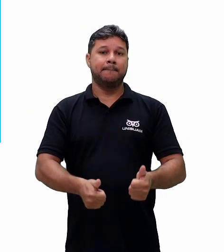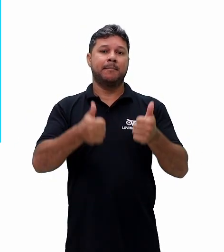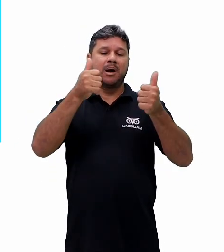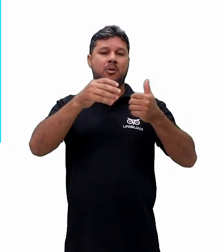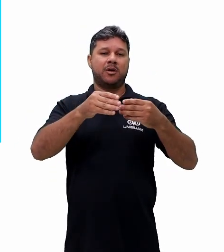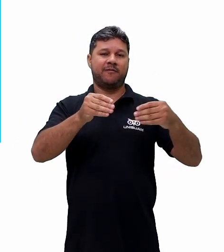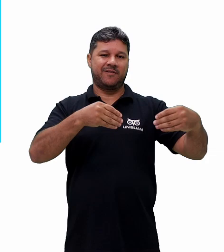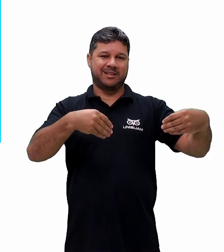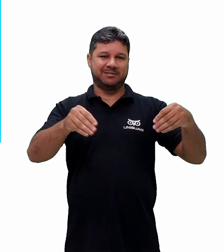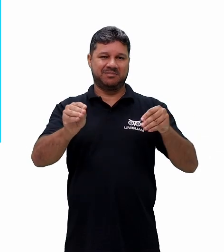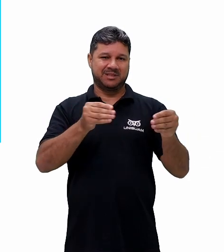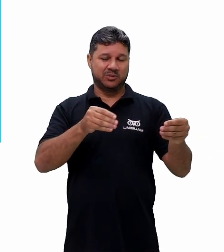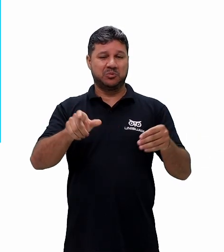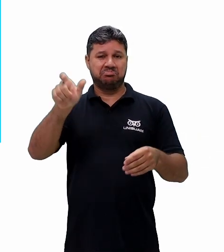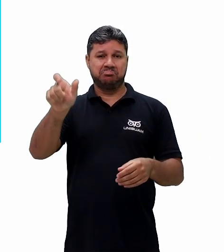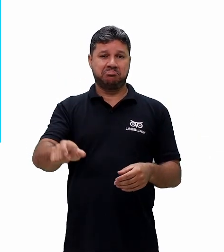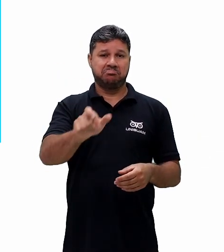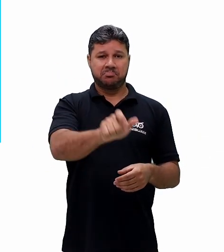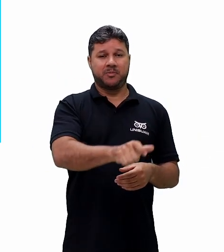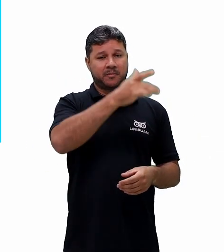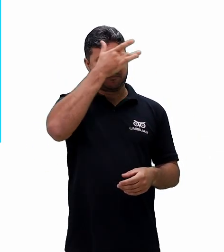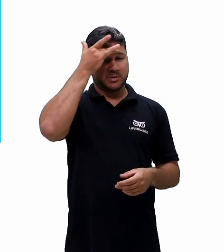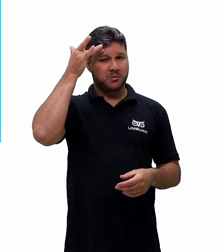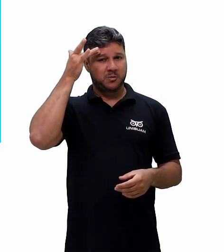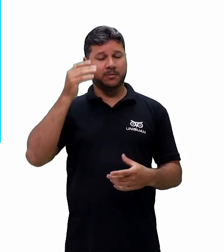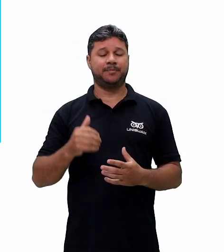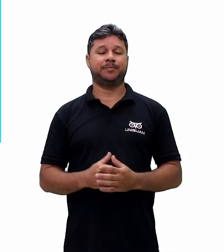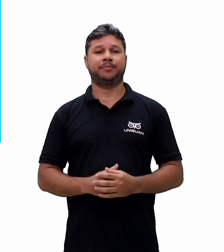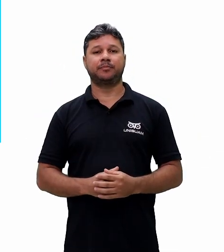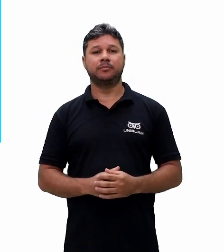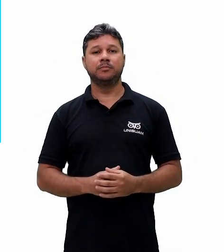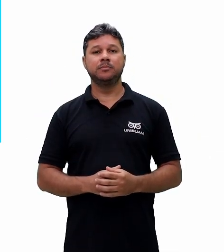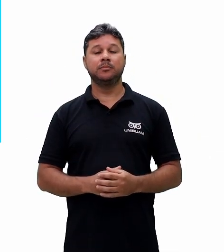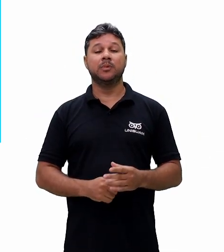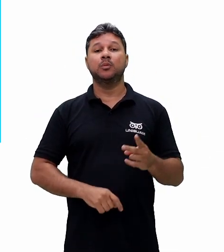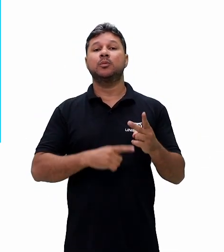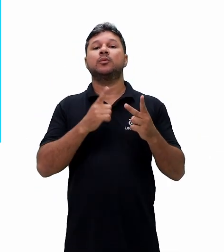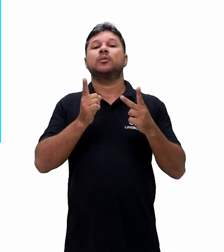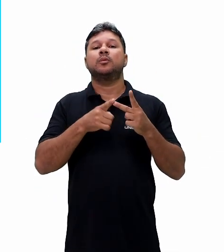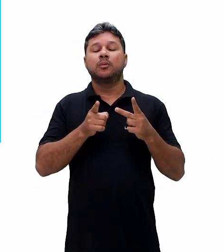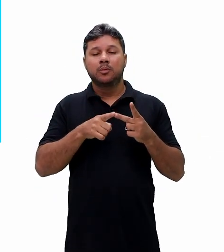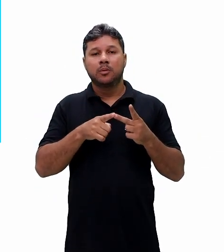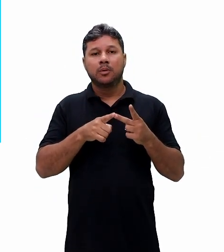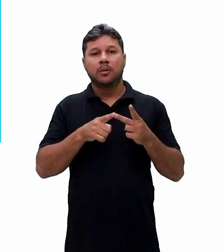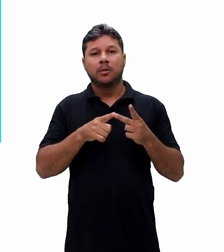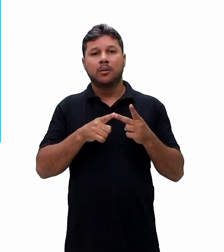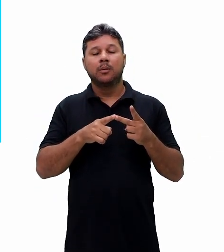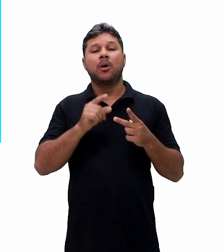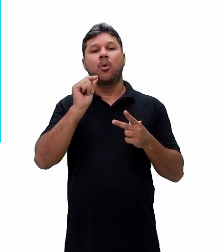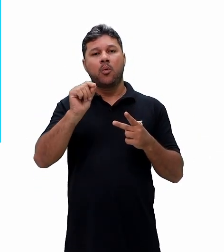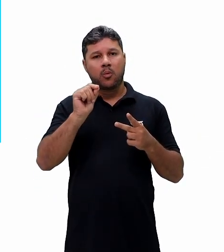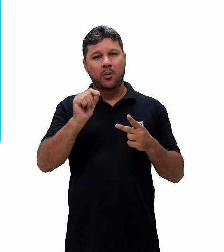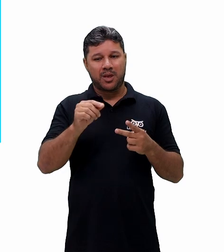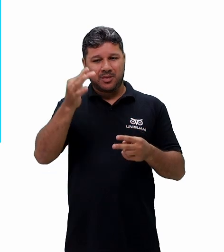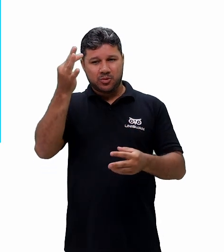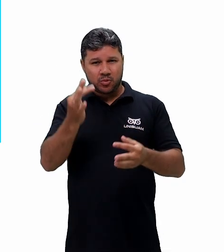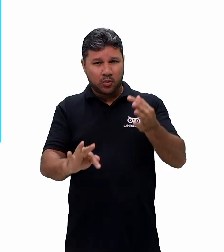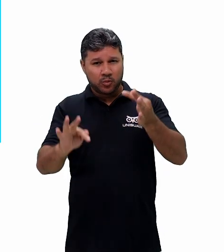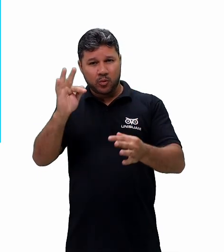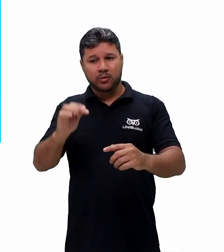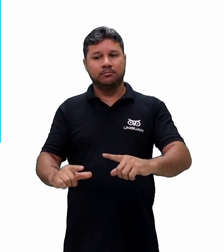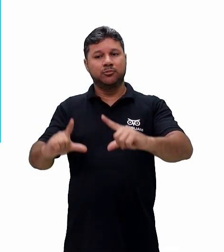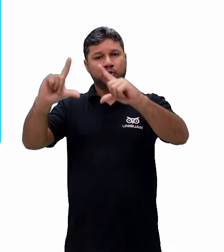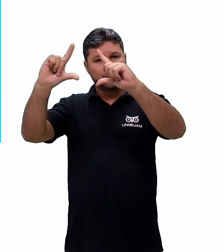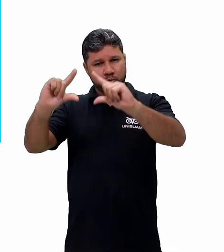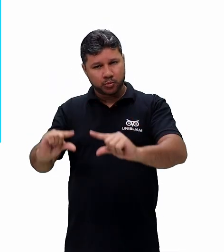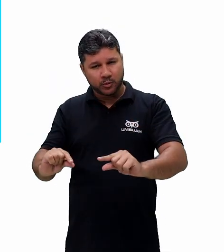aumenta a flexibilidade de um determinado indivíduo. Segundo benefício, atenuar